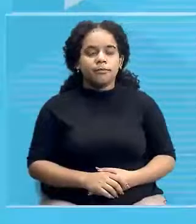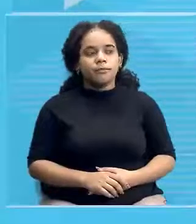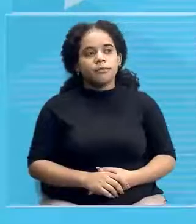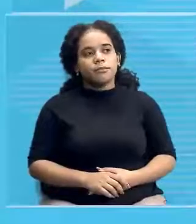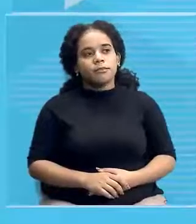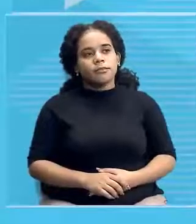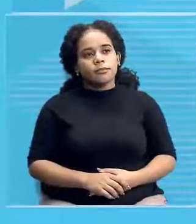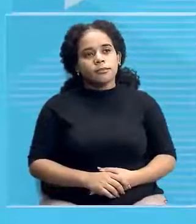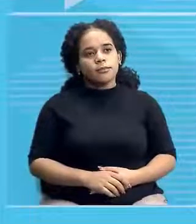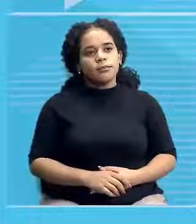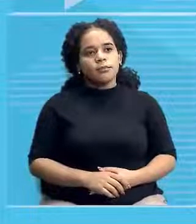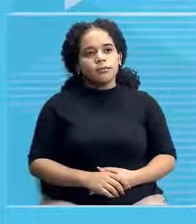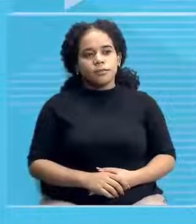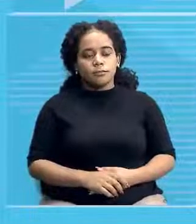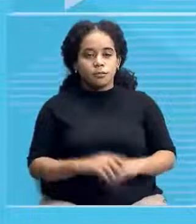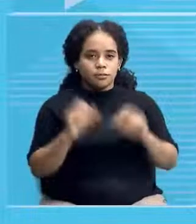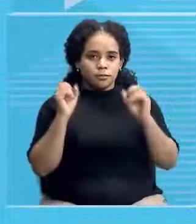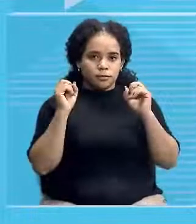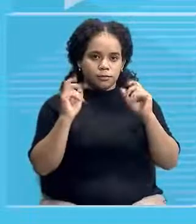Ok?